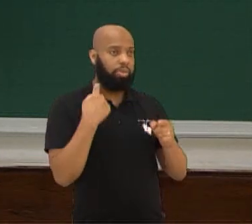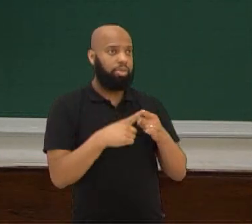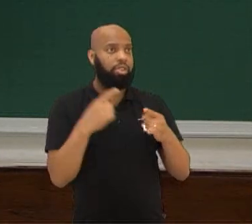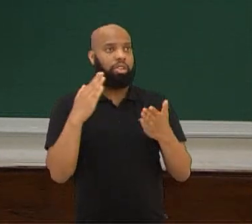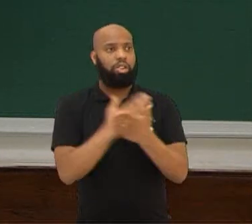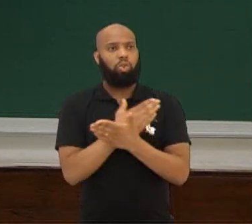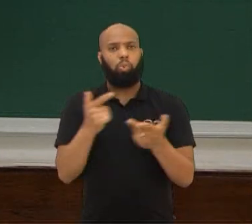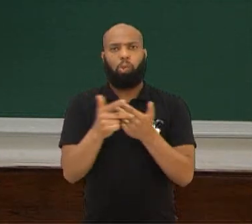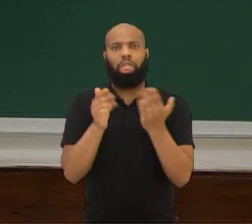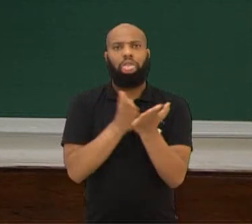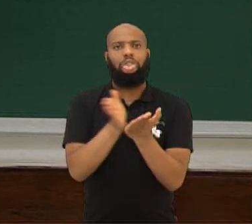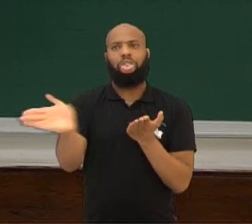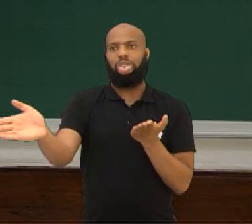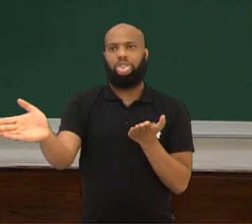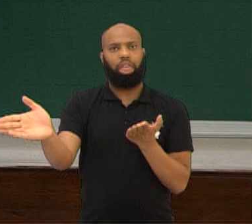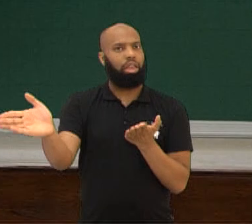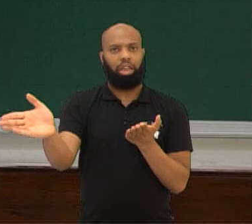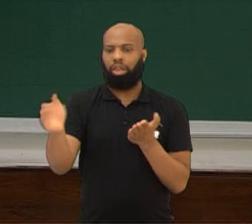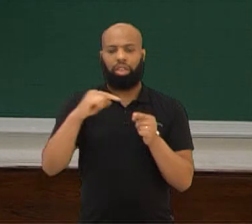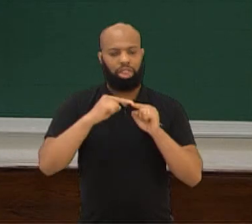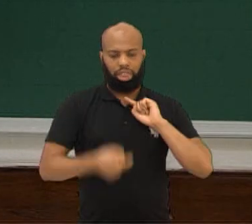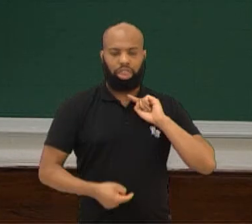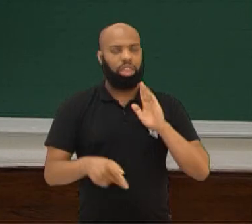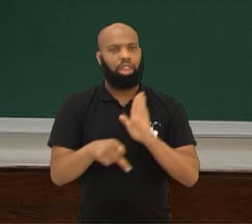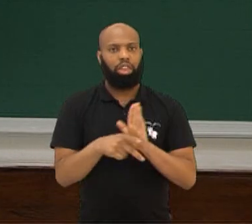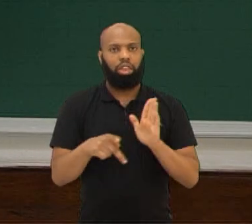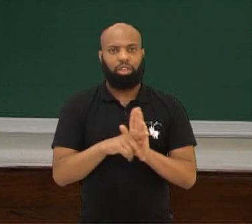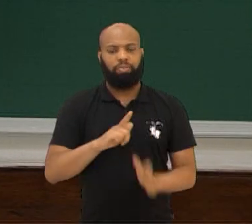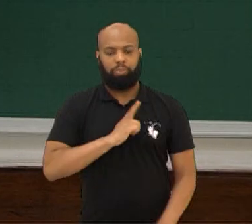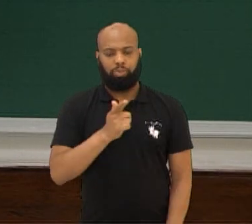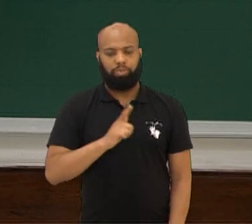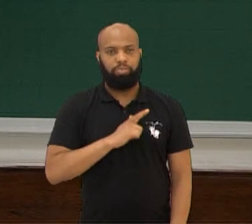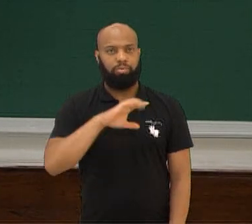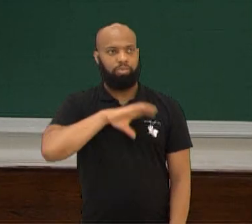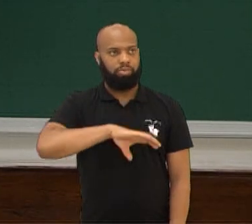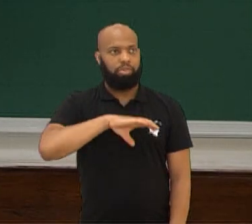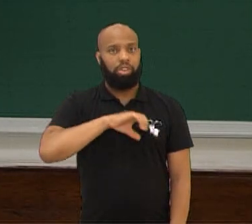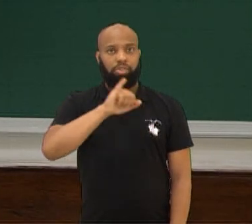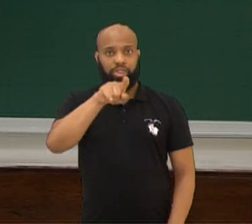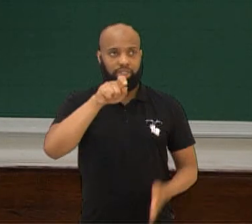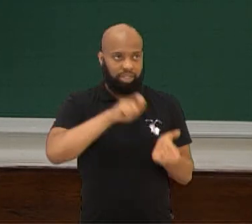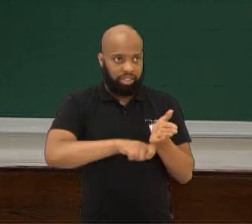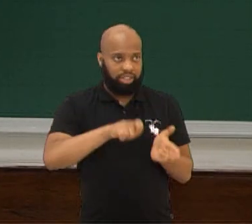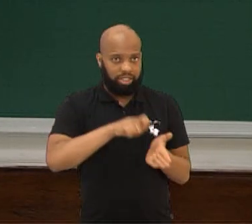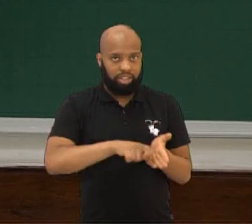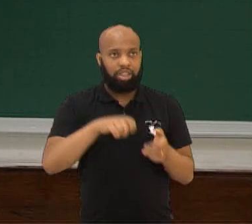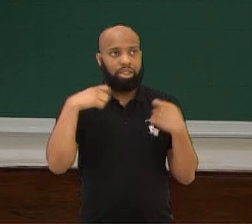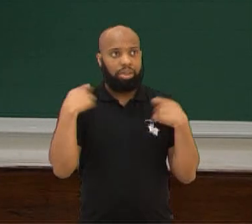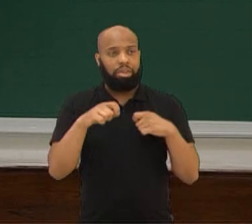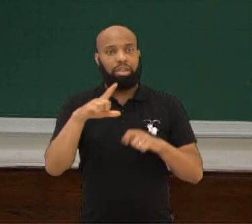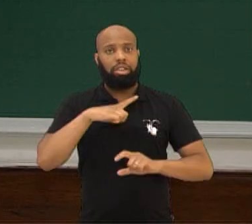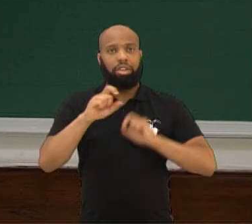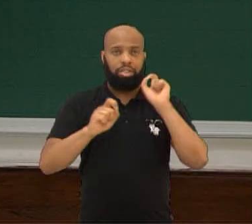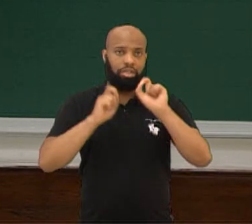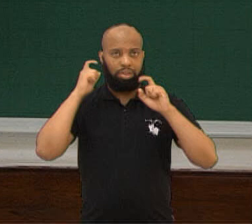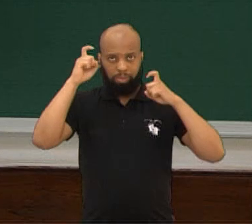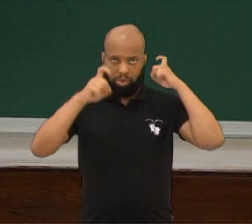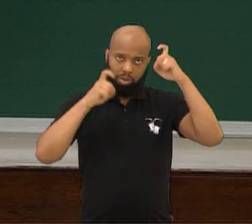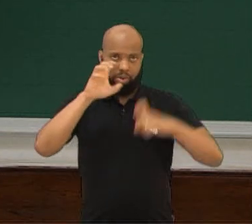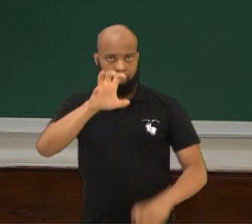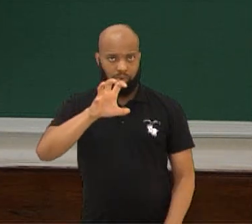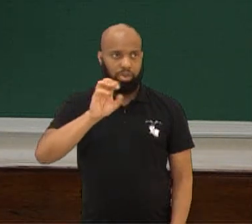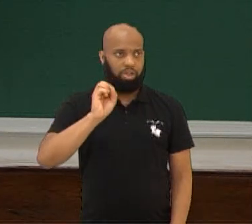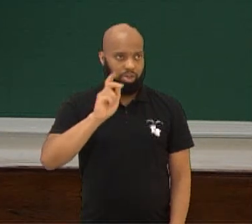coisas fogem demais daquilo que diz a norma culta. E quando você escreve, você precisa se preocupar um pouquinho com